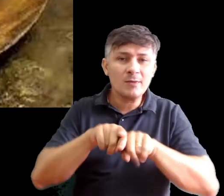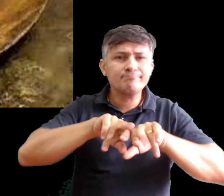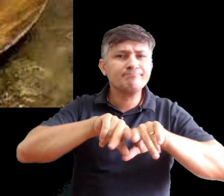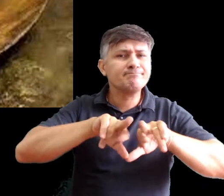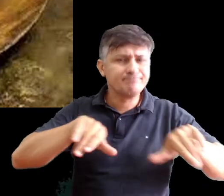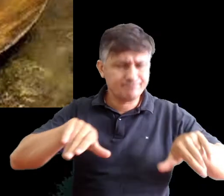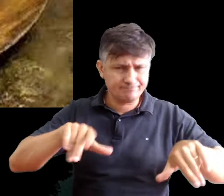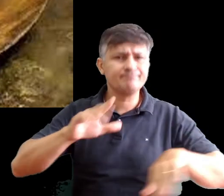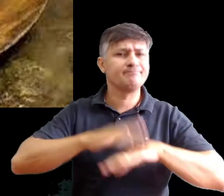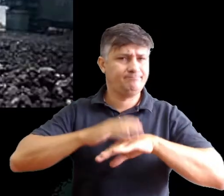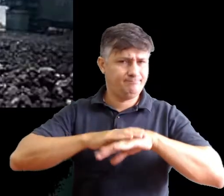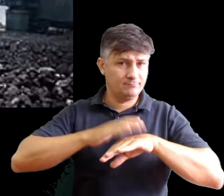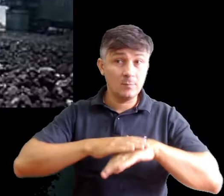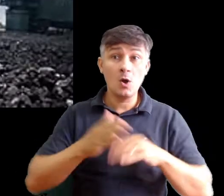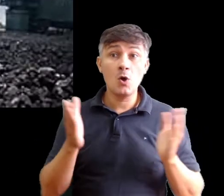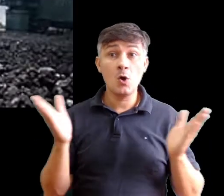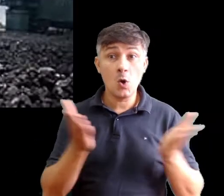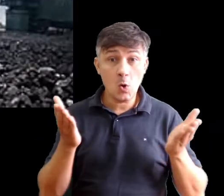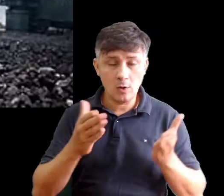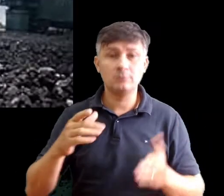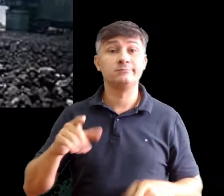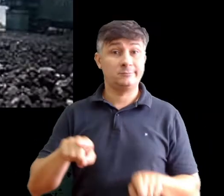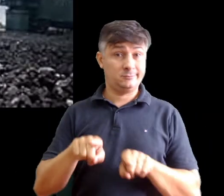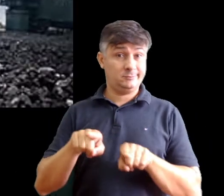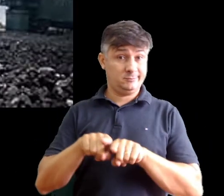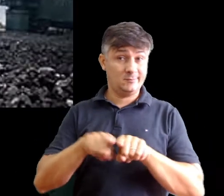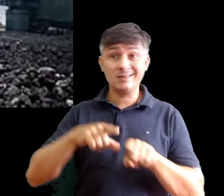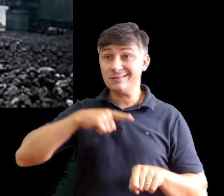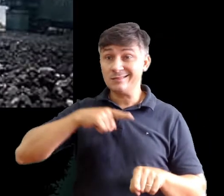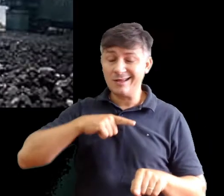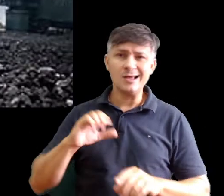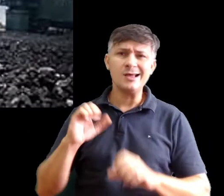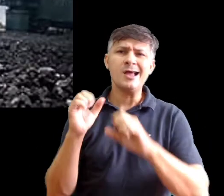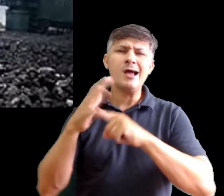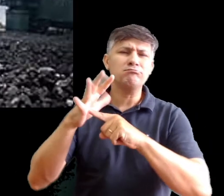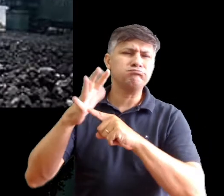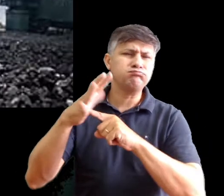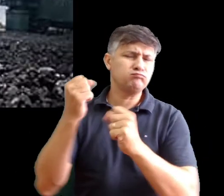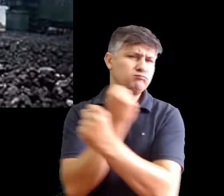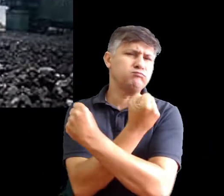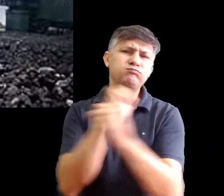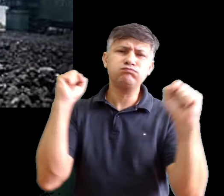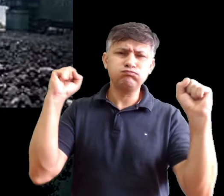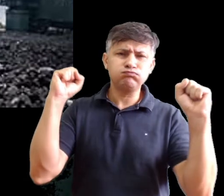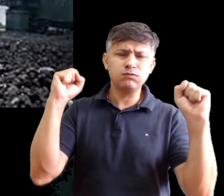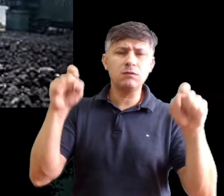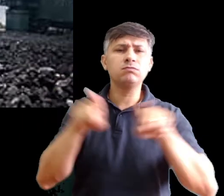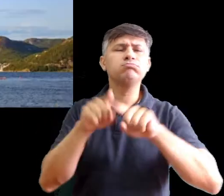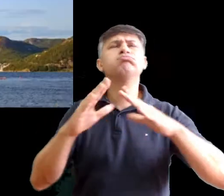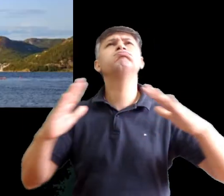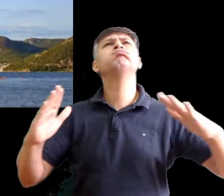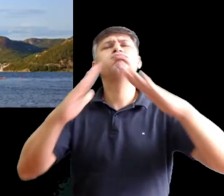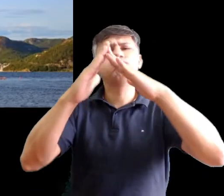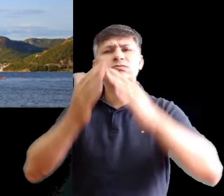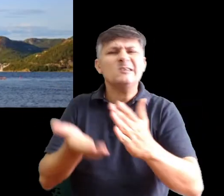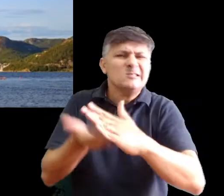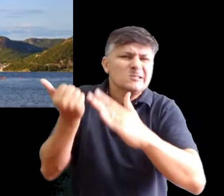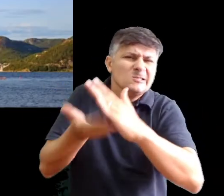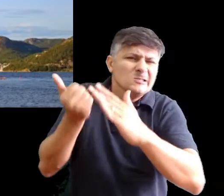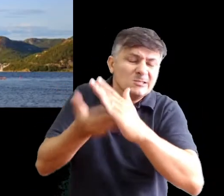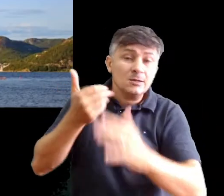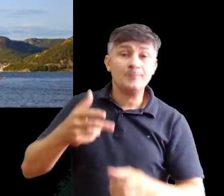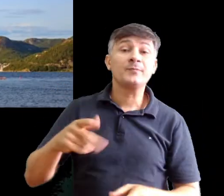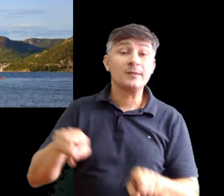diversos. Atualmente, os garimpeiros convivem com grandes máquinas e instalações que extraem da natureza